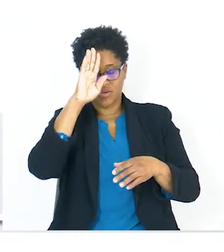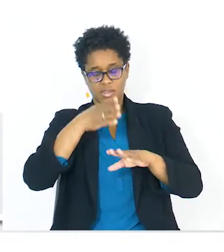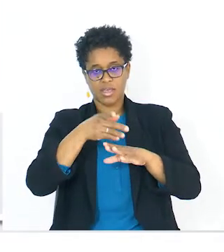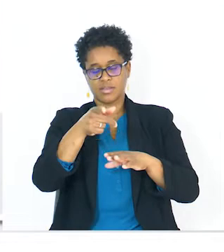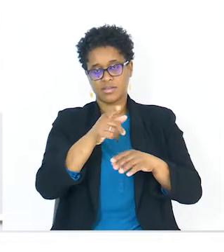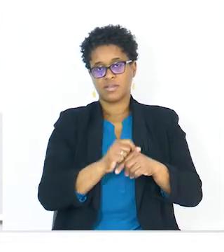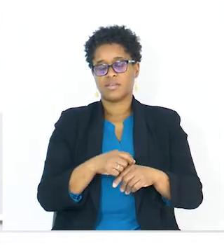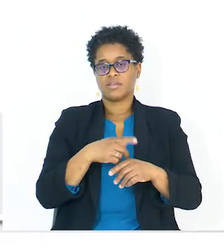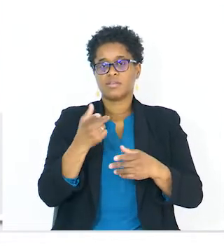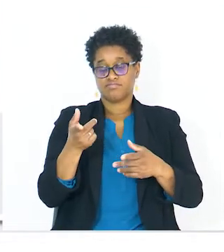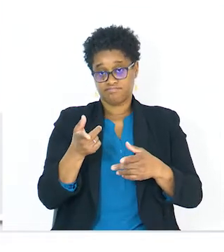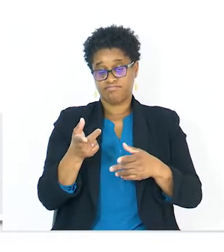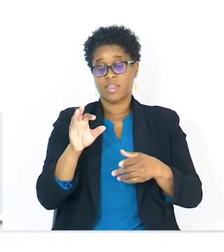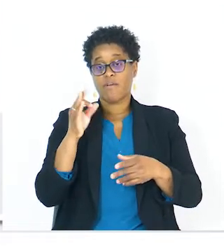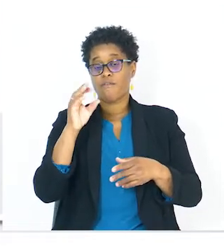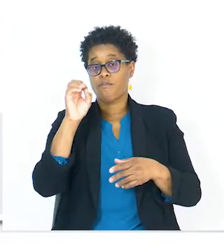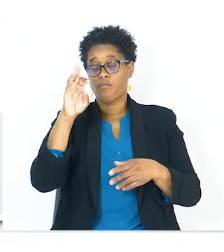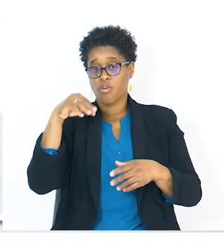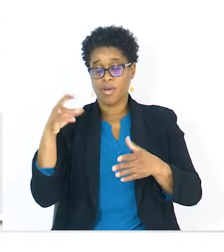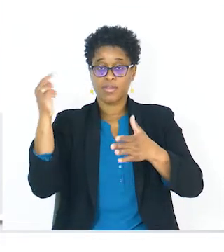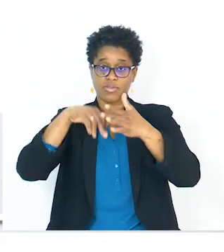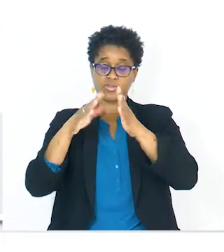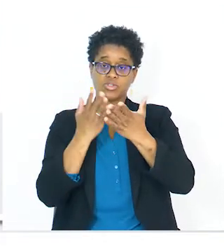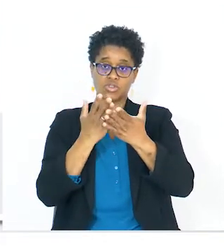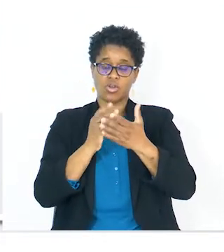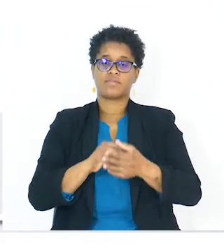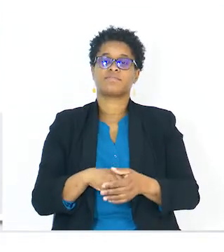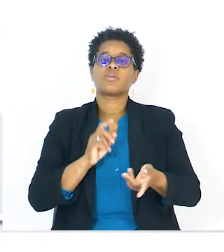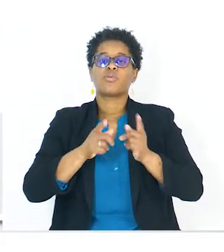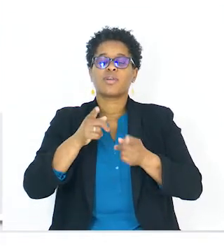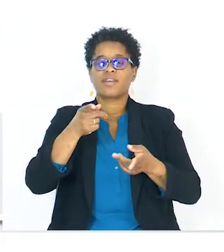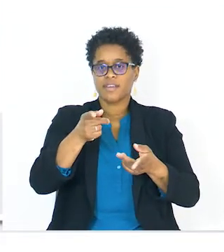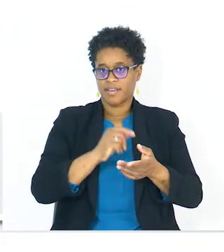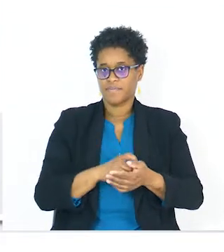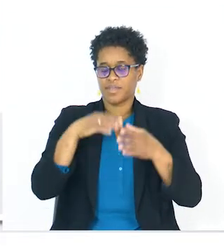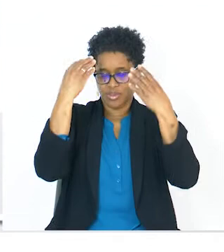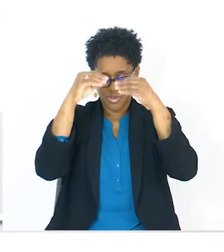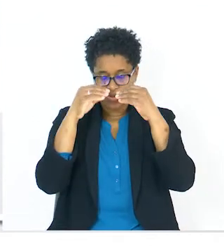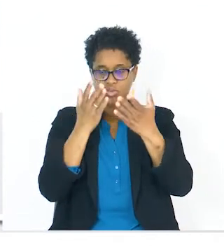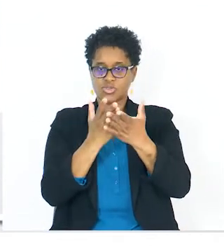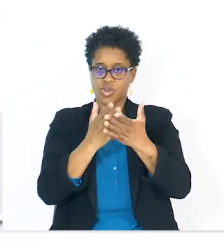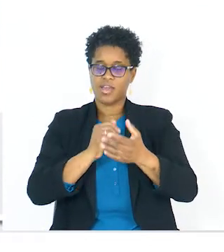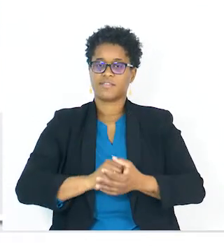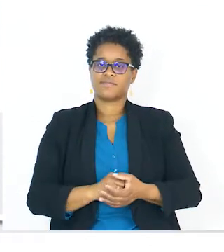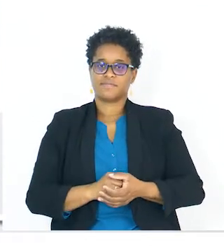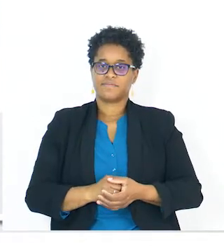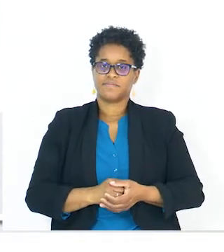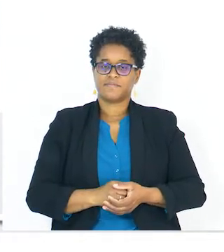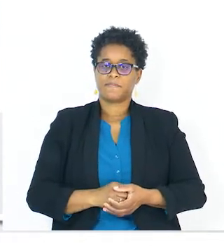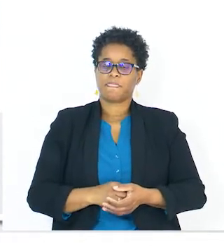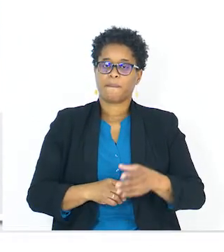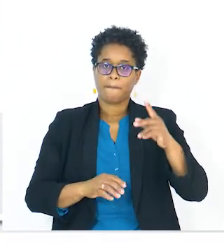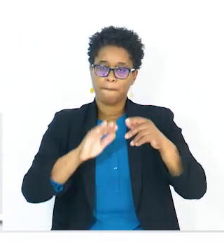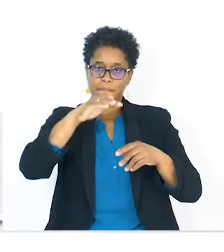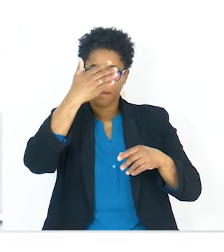Acontece num âmbito formal, dentro da escola. É o que significa educação escolar.